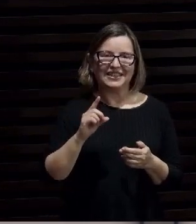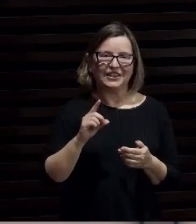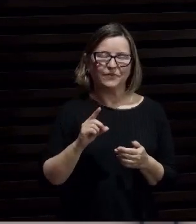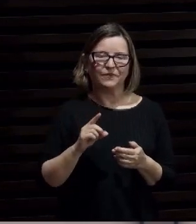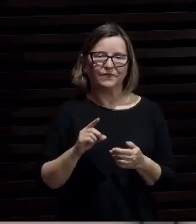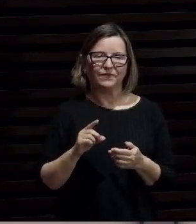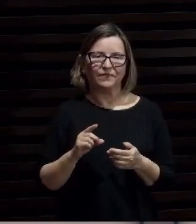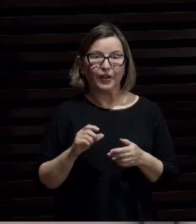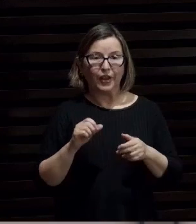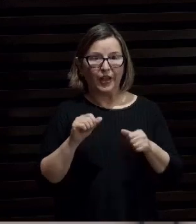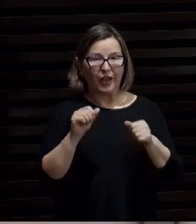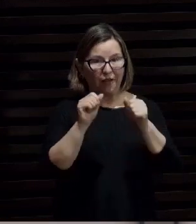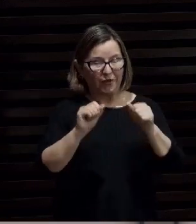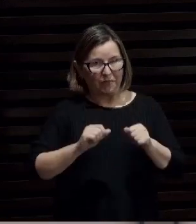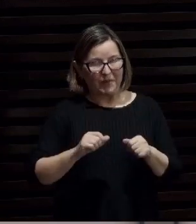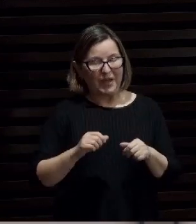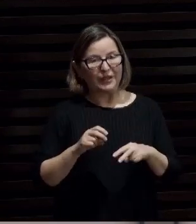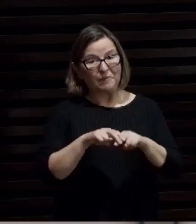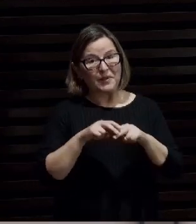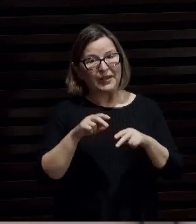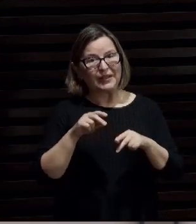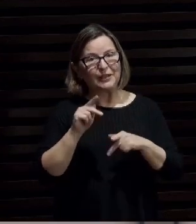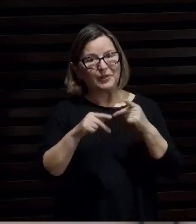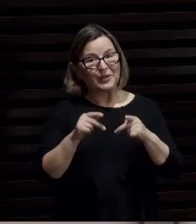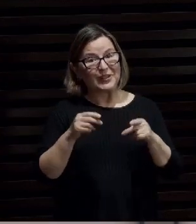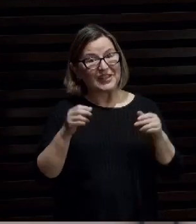entendem a sua vontade e o amam como Pai.